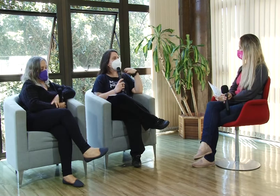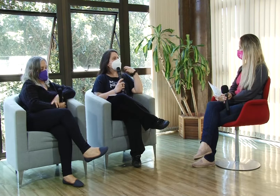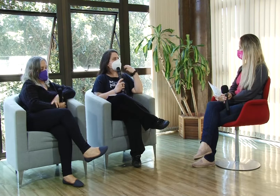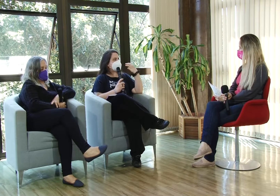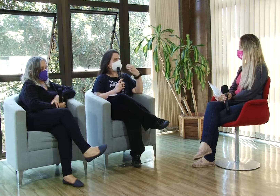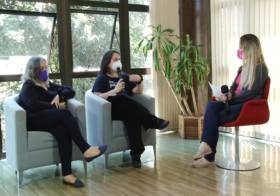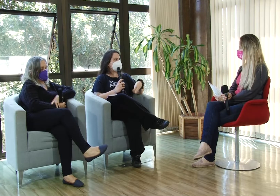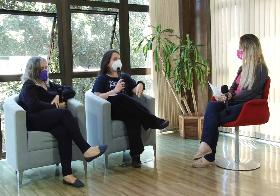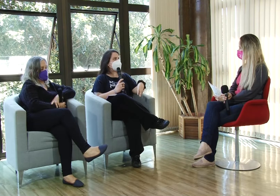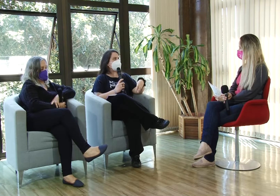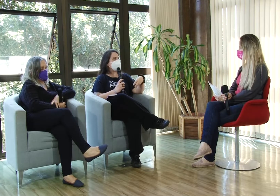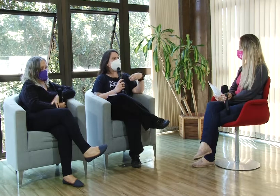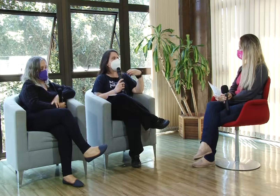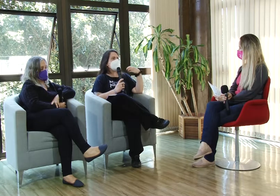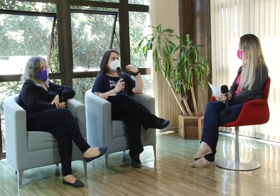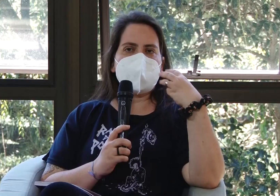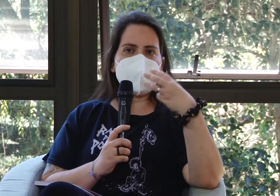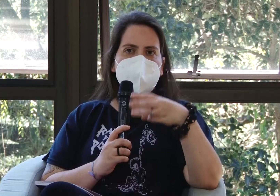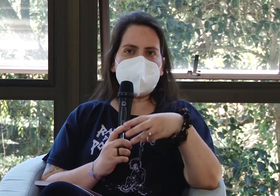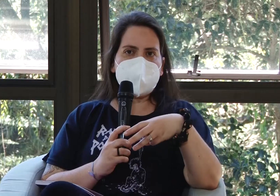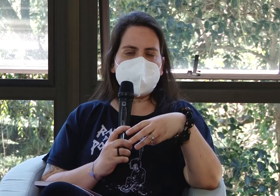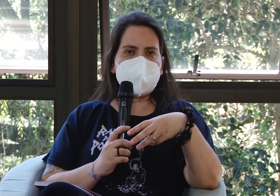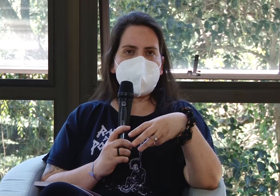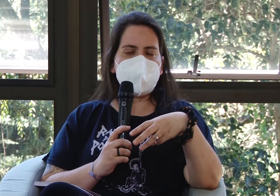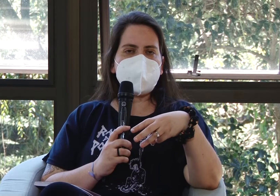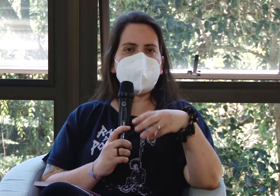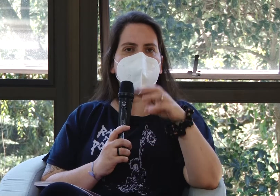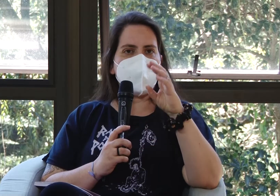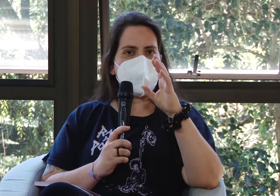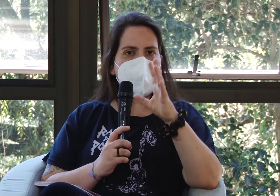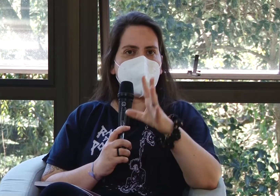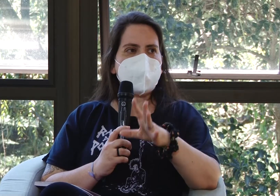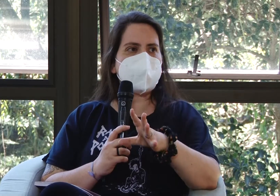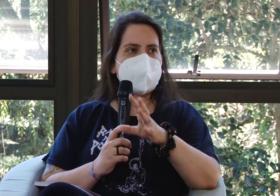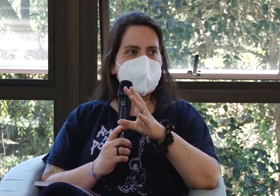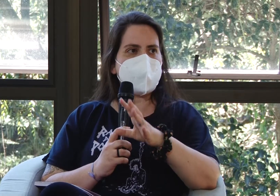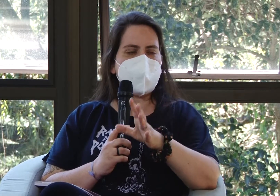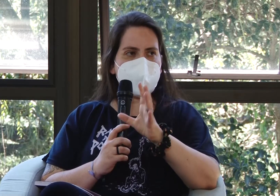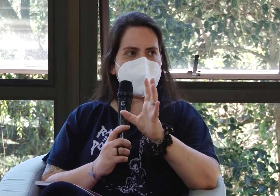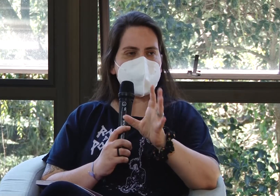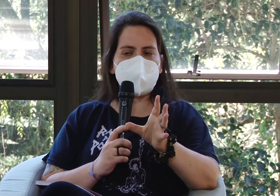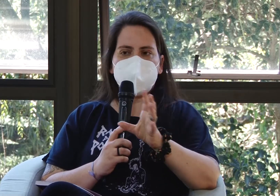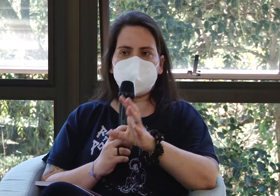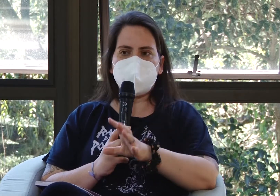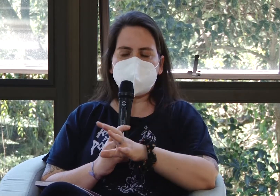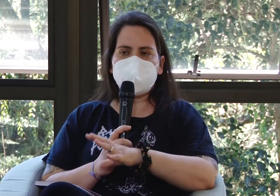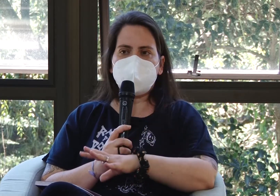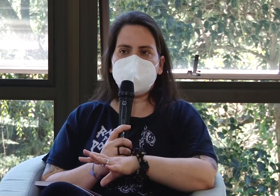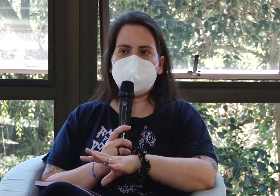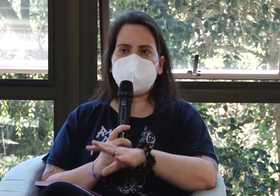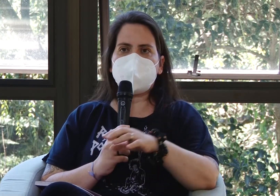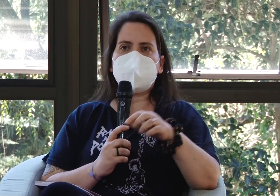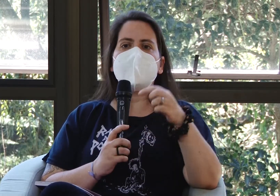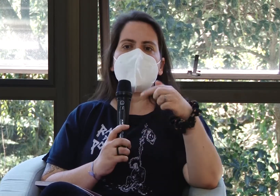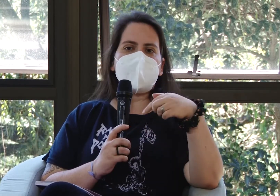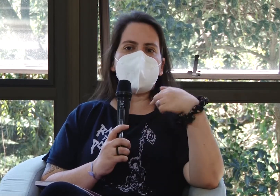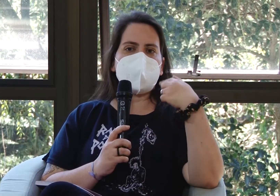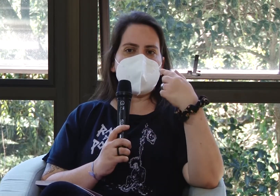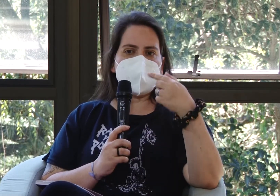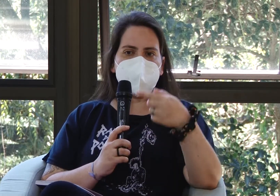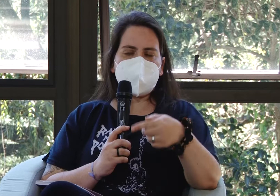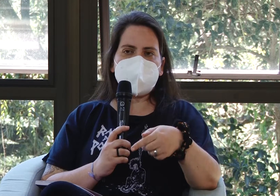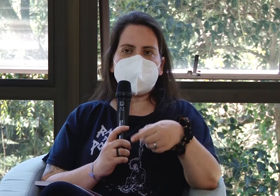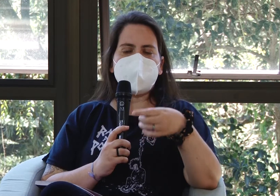fortaleceu juntas, de onde que a gente veio. Então, criar esse registro com fotos, né? Que foi a forma como a gente buscou construir o livro, né?